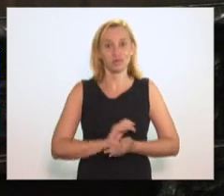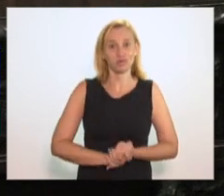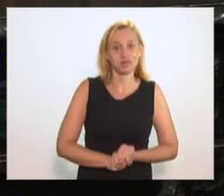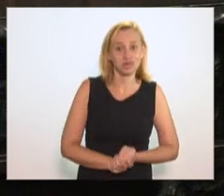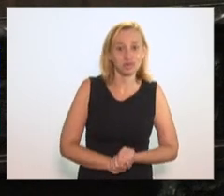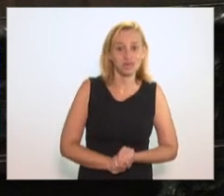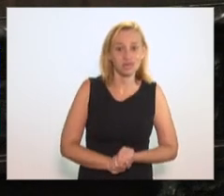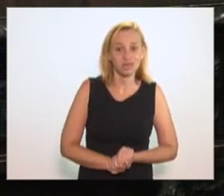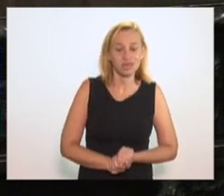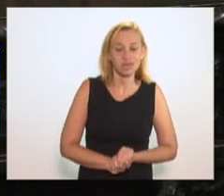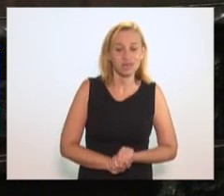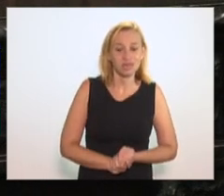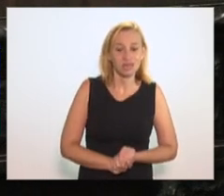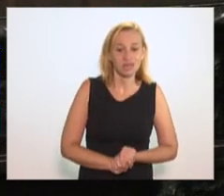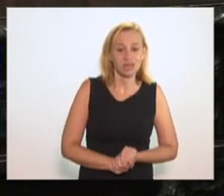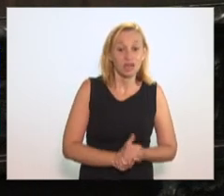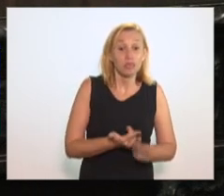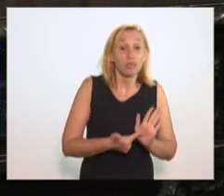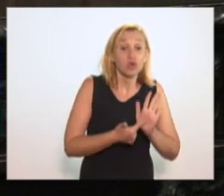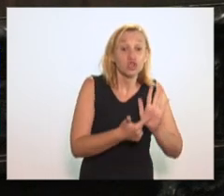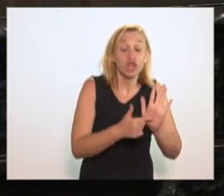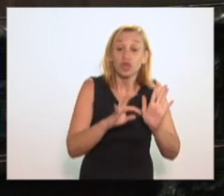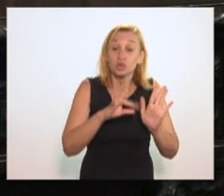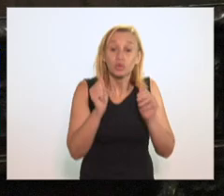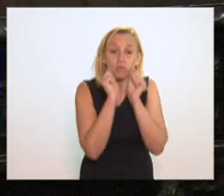prestar conta à assembleia legislativa